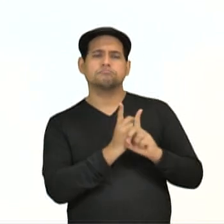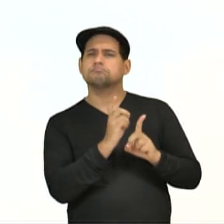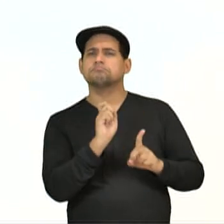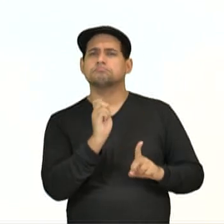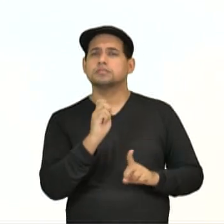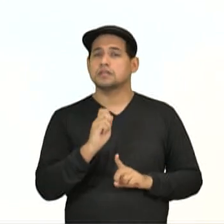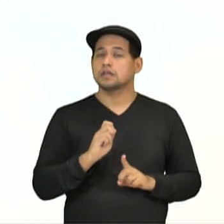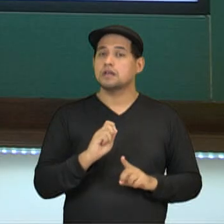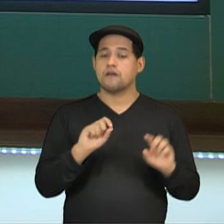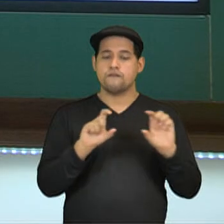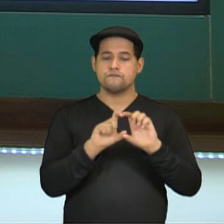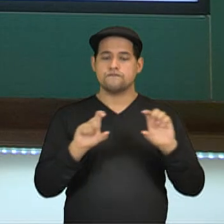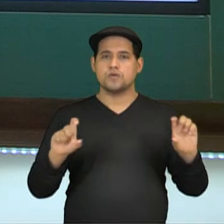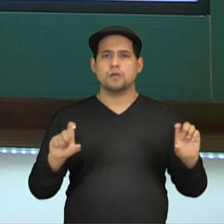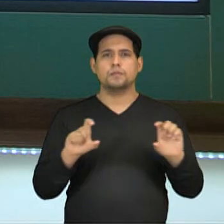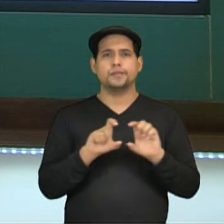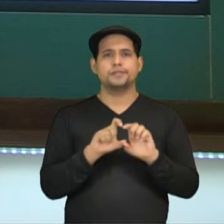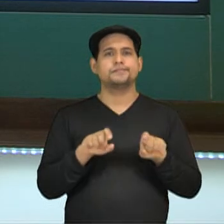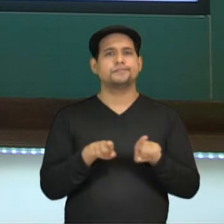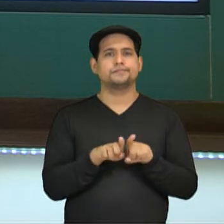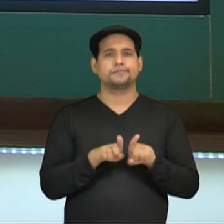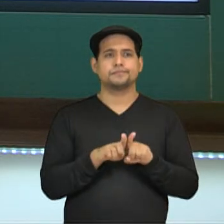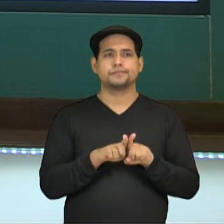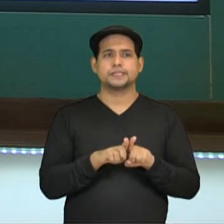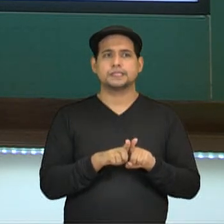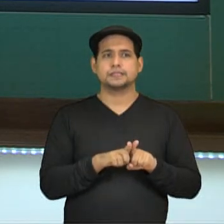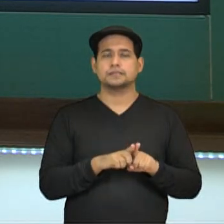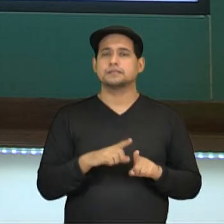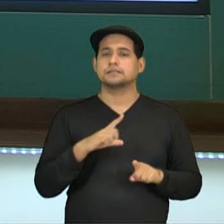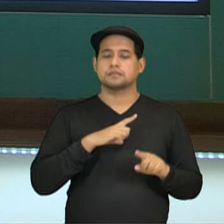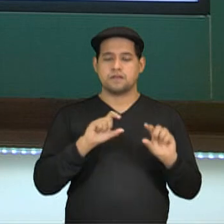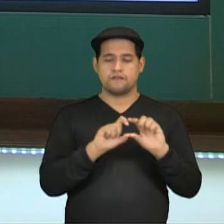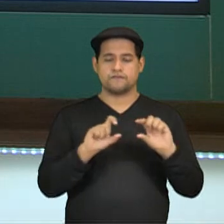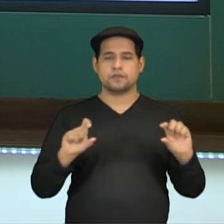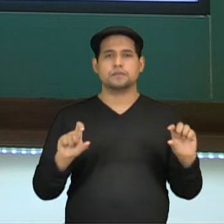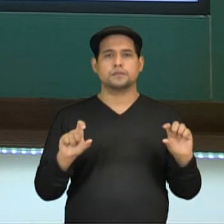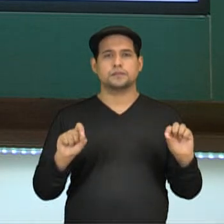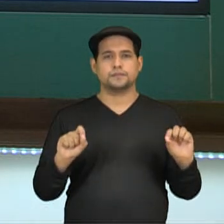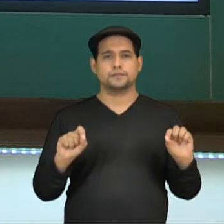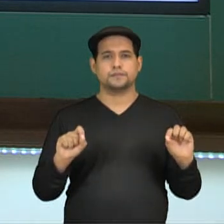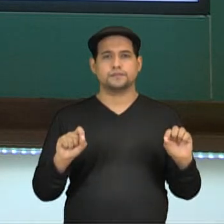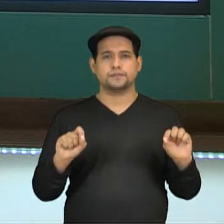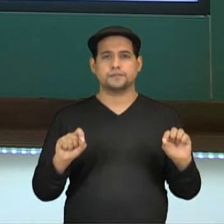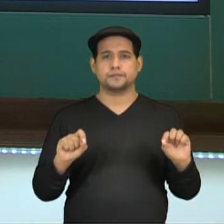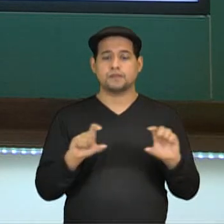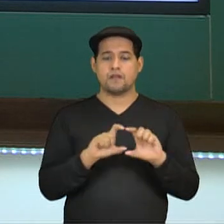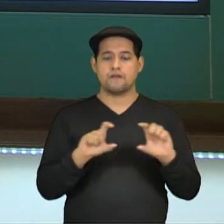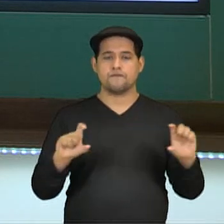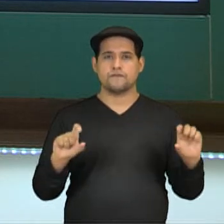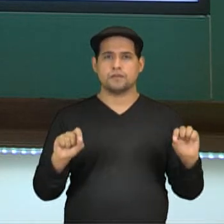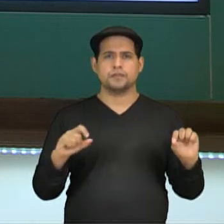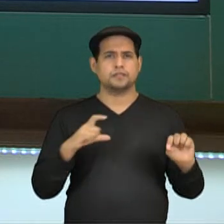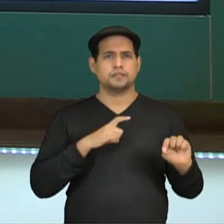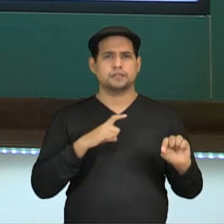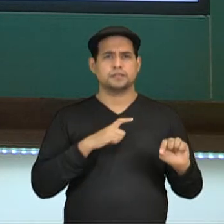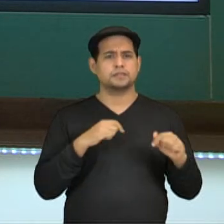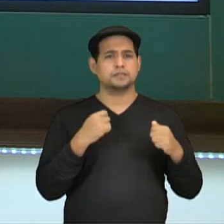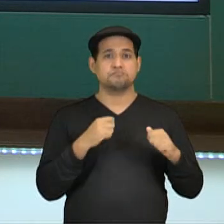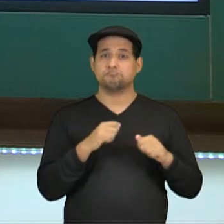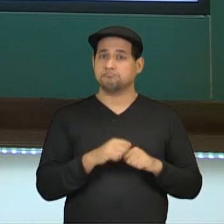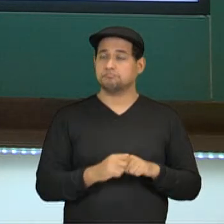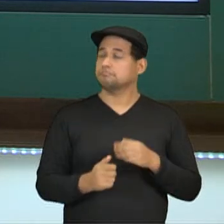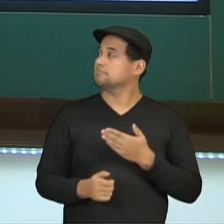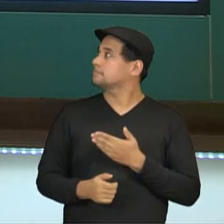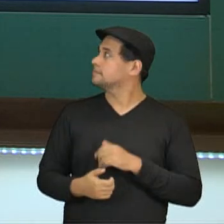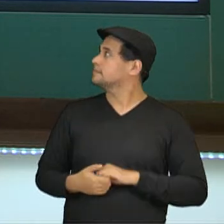encontrar essa fórmula, que essa equação, desta forma, ok? A forma reduzida, ele quer ax ao quadrado